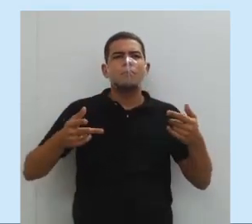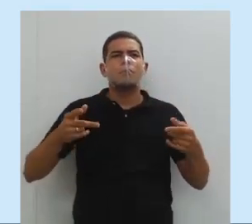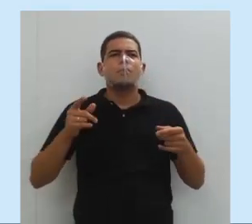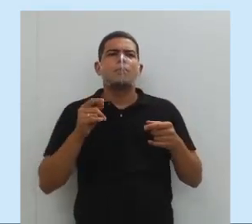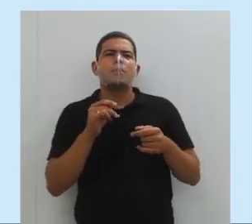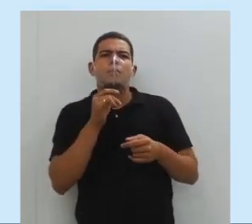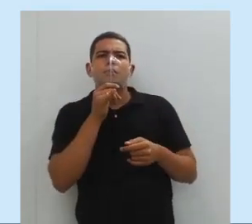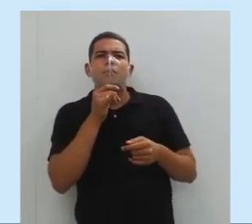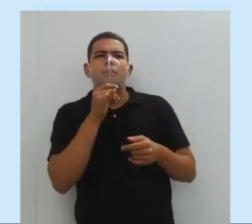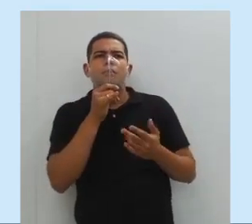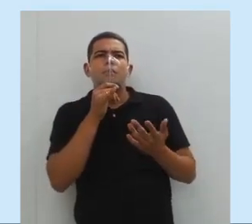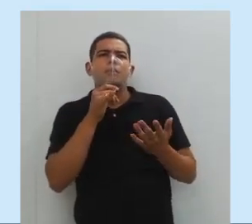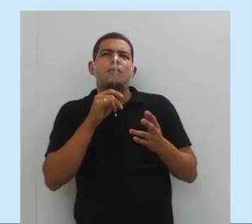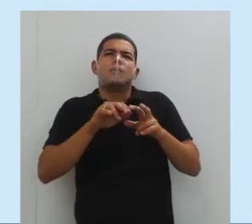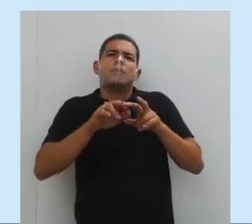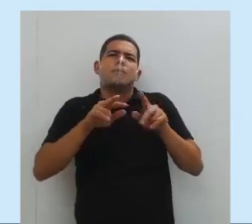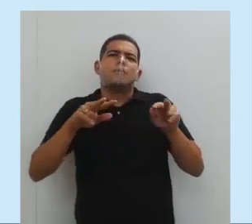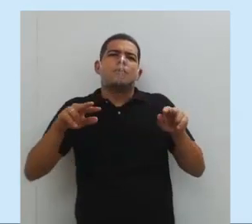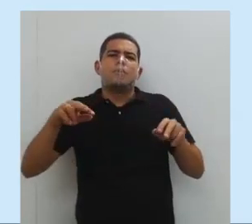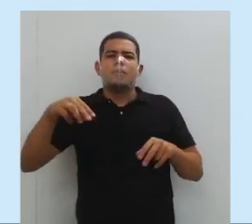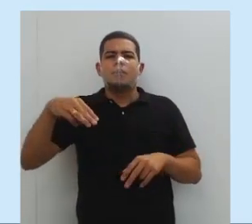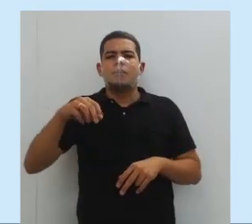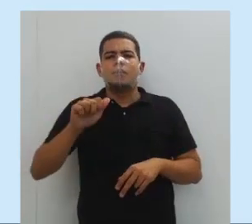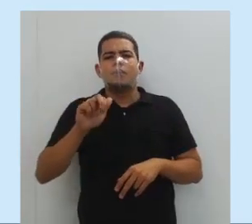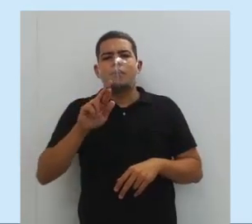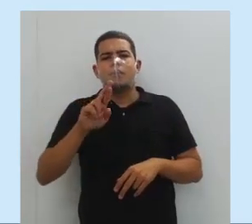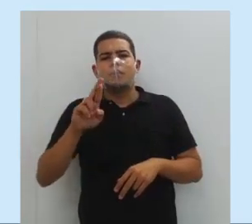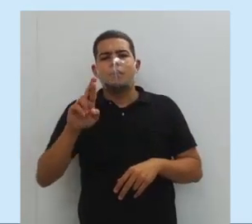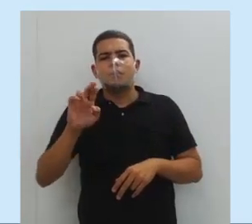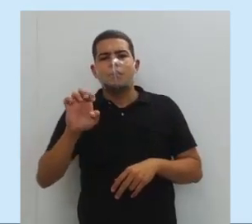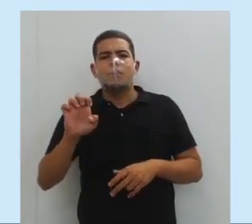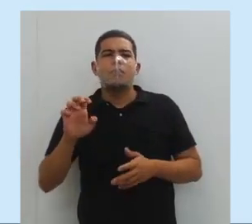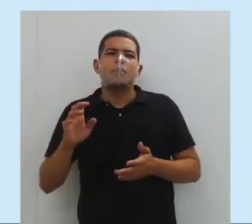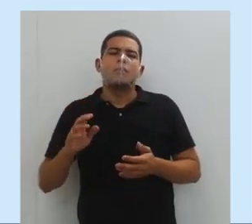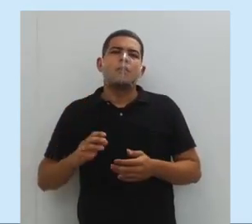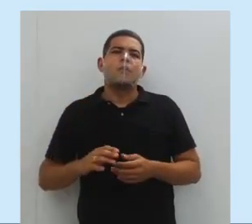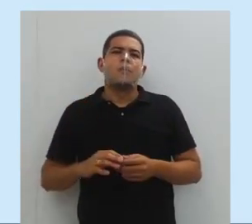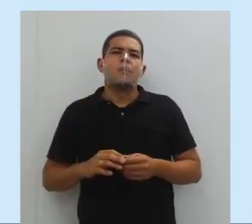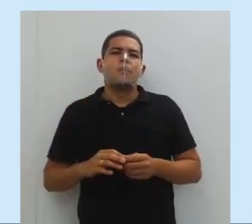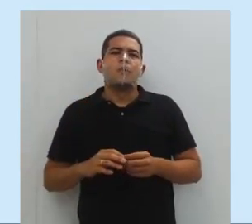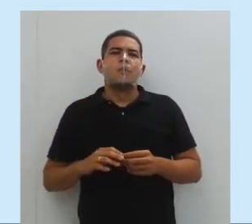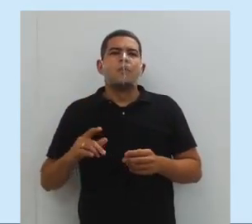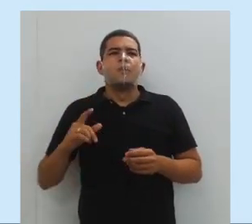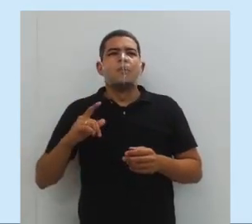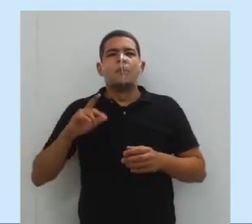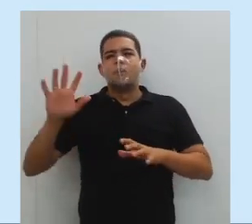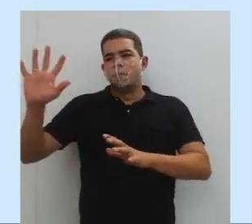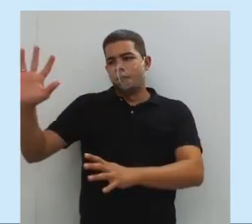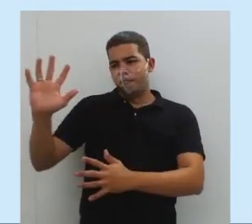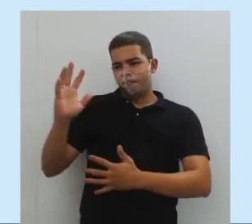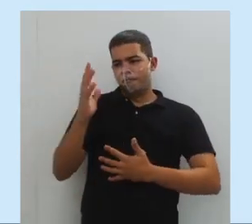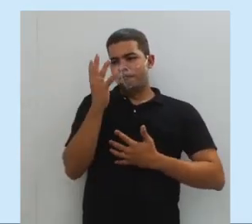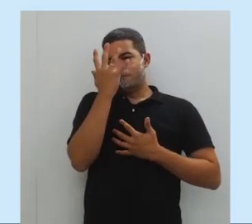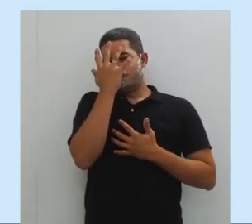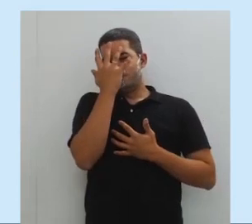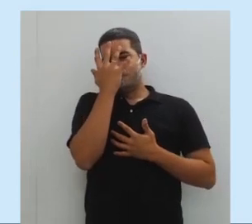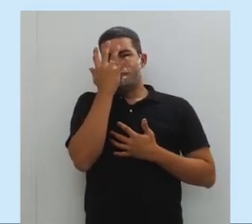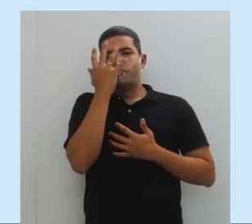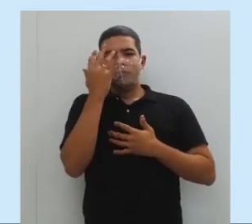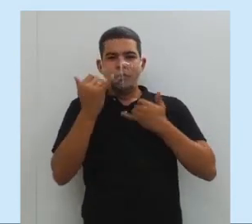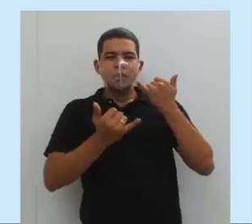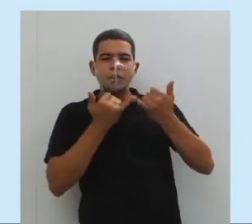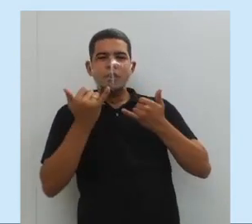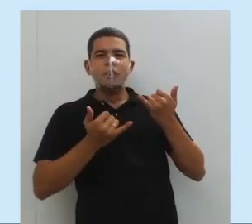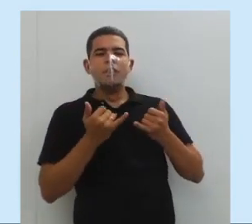umas brincadeiras como maré descer, que as pessoas incorporam personagens, né? Jogos cooperativos, que